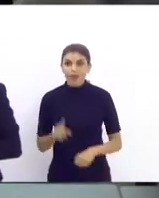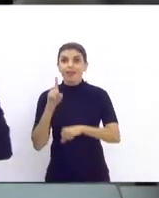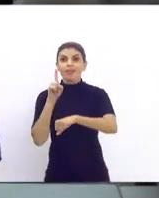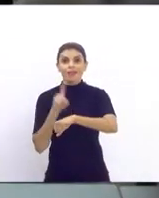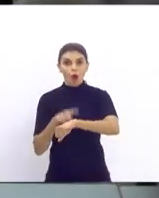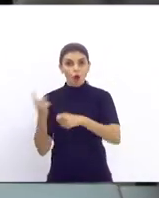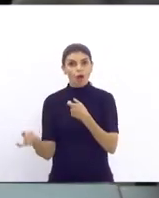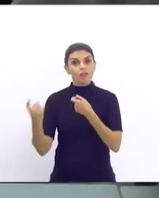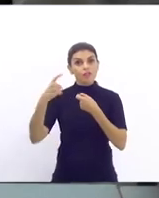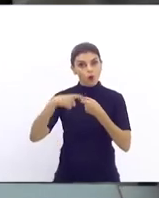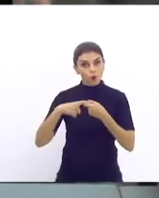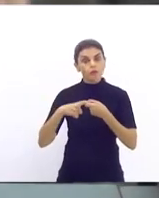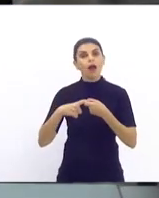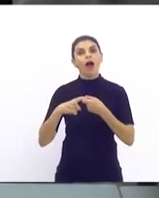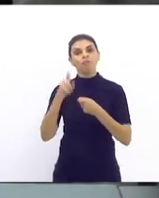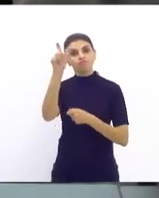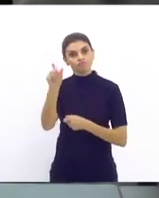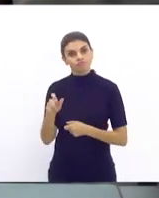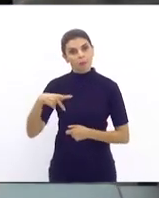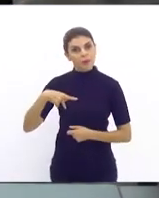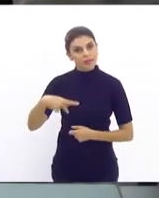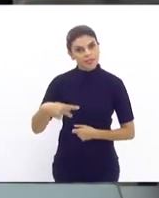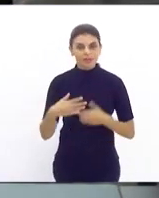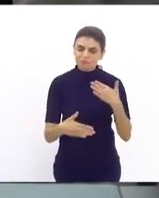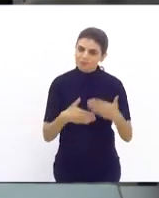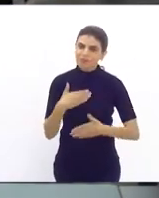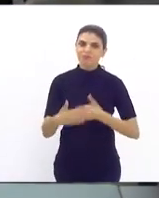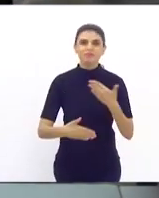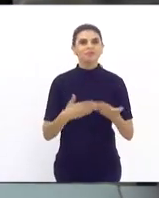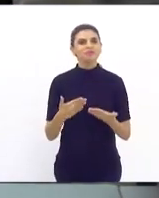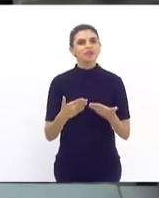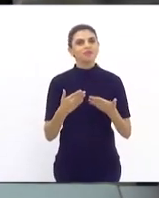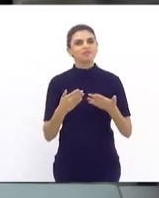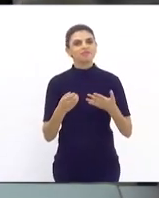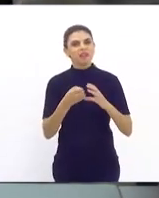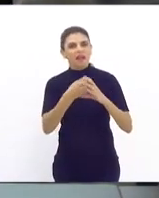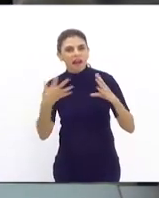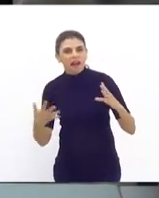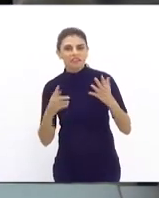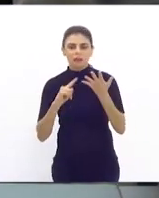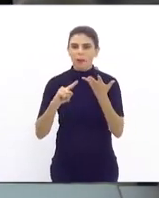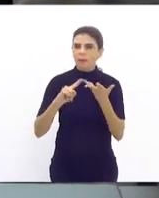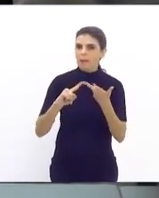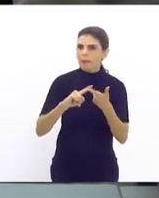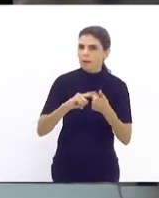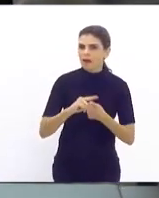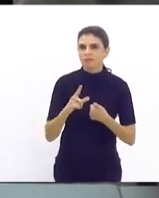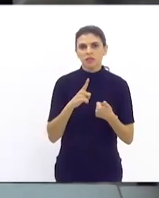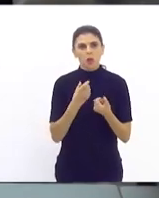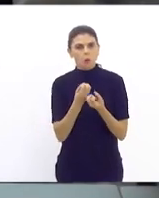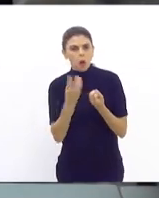que voltar às mãos de Vossa Excelência, né, todos esses aspectos de ter alguma coisa